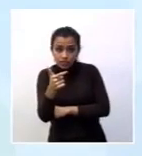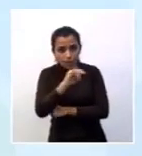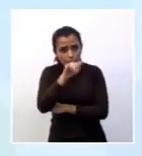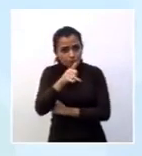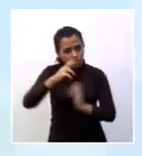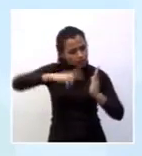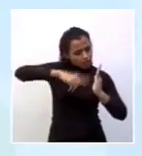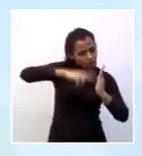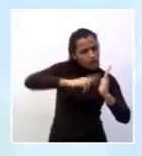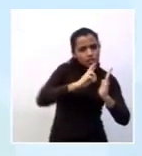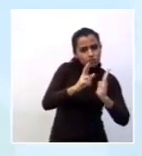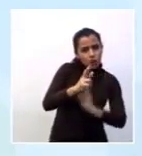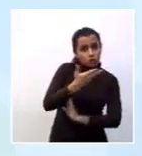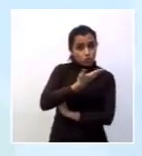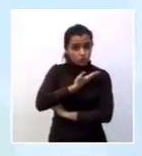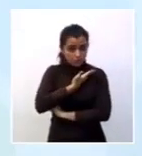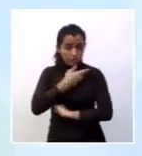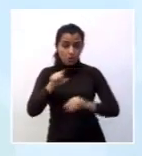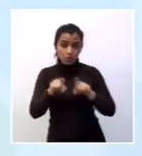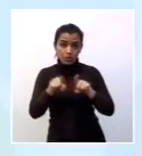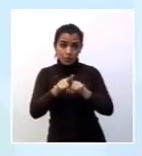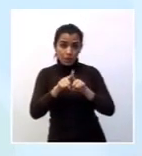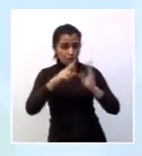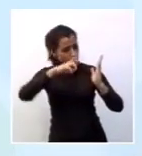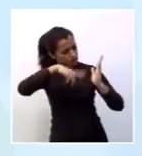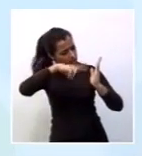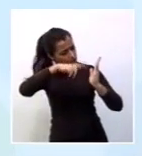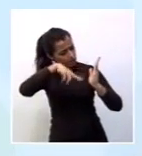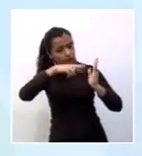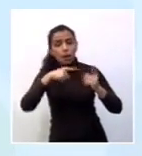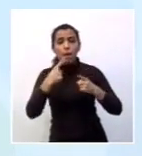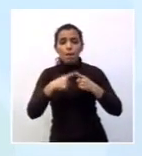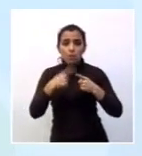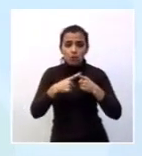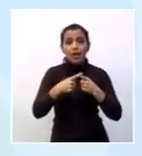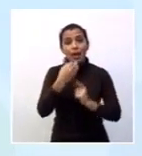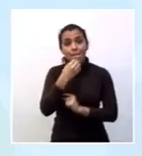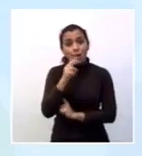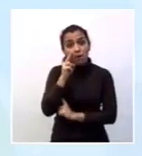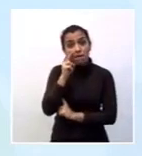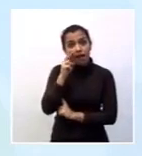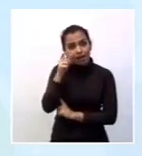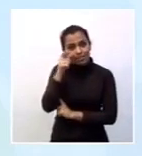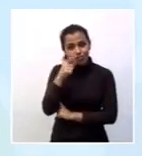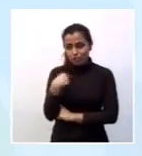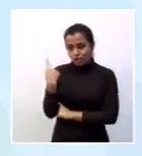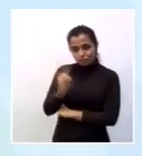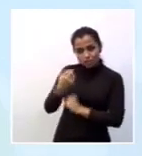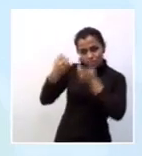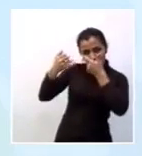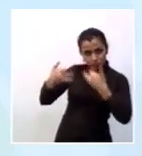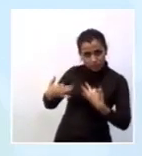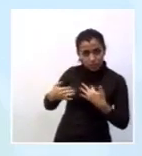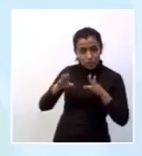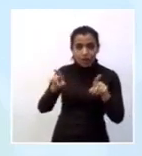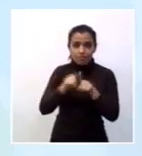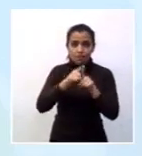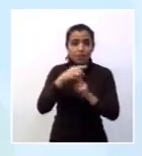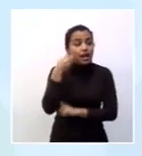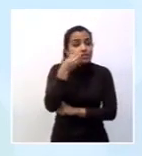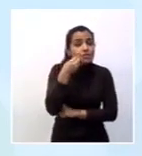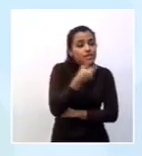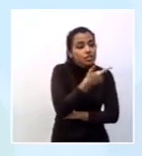ver o que os outros colegas estão dizendo, porque é importante não só você prestar atenção no que a gente está falando aqui, mas também ver as experiências de